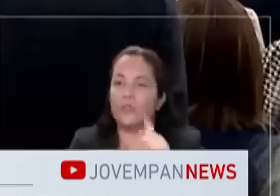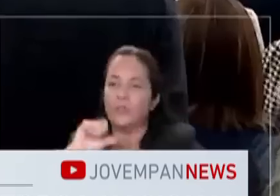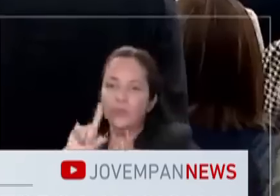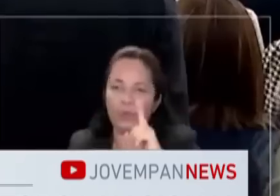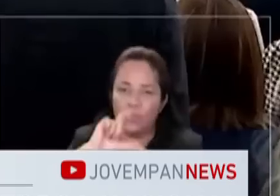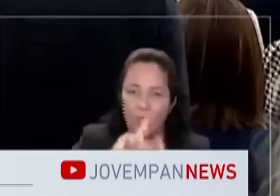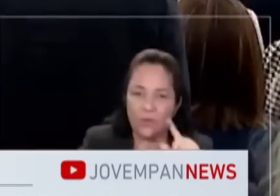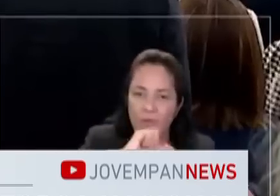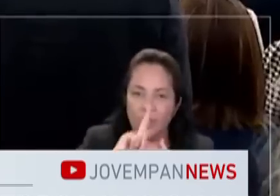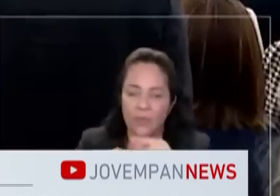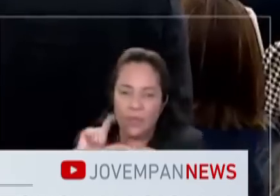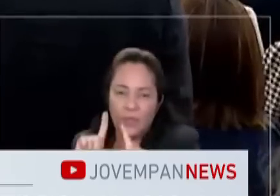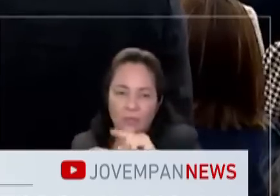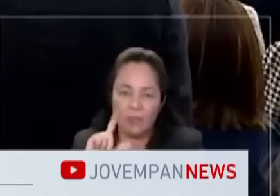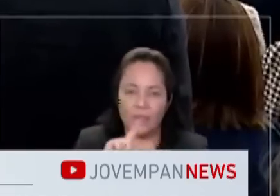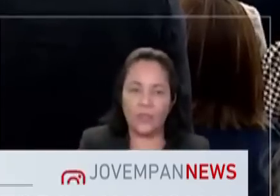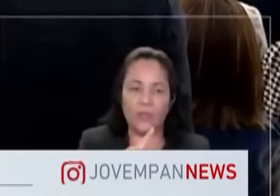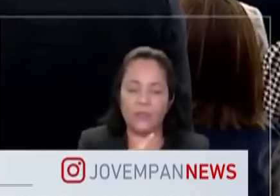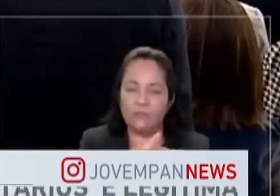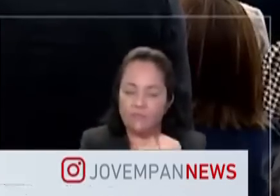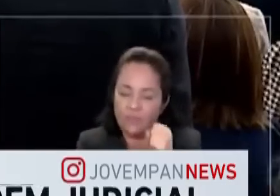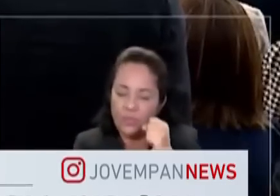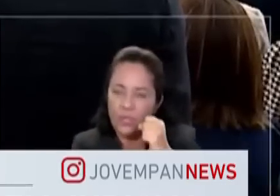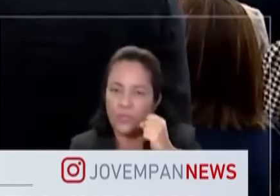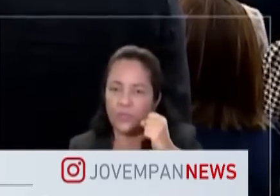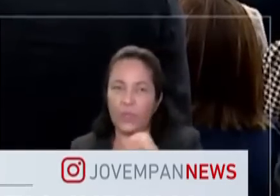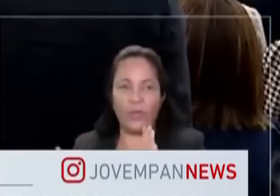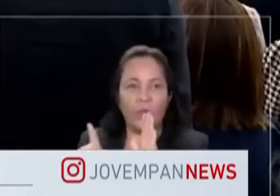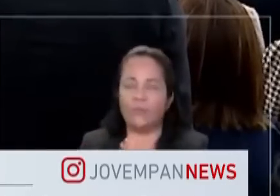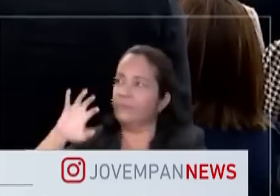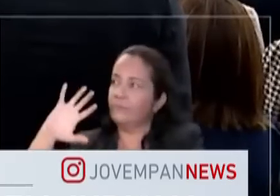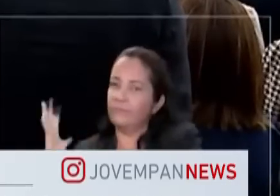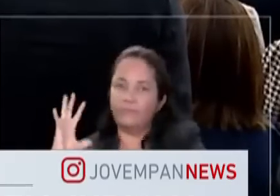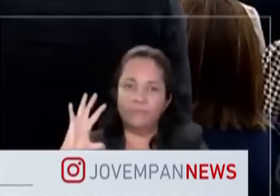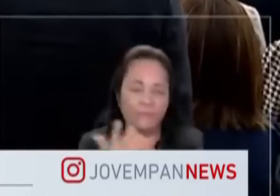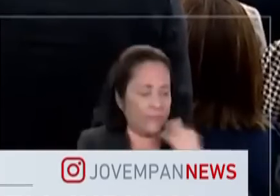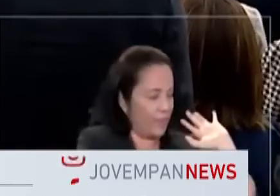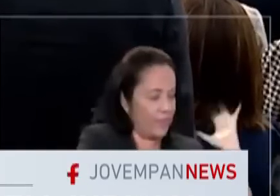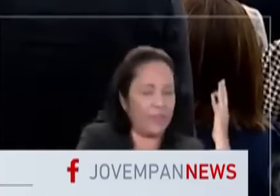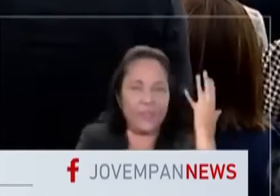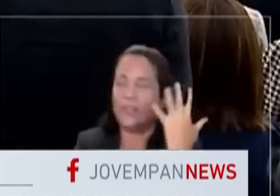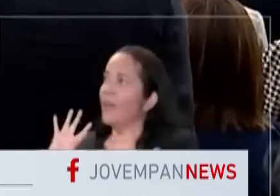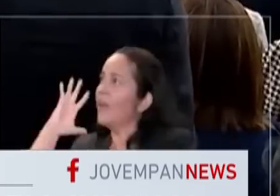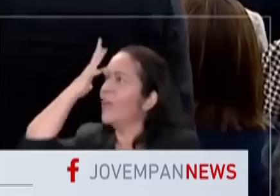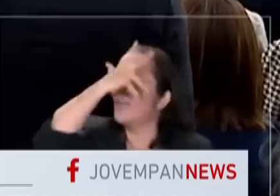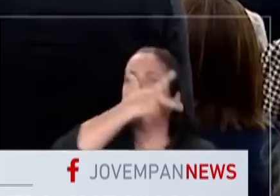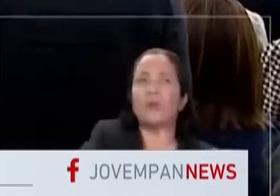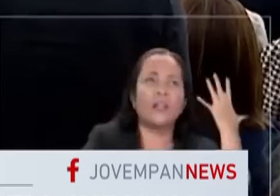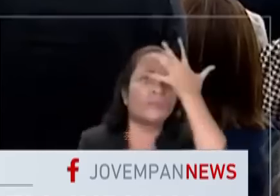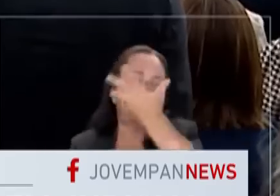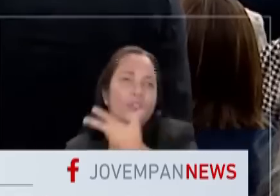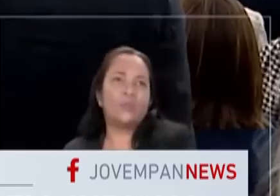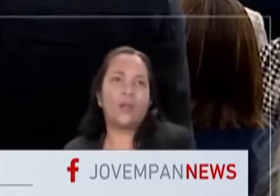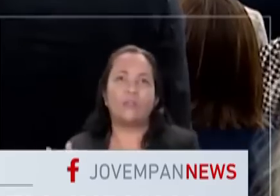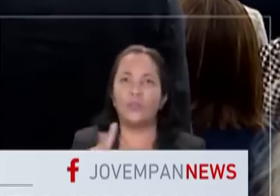um aspecto chave dessa atuação judicial é a presença de juízes isentos e independentes. Essa fala